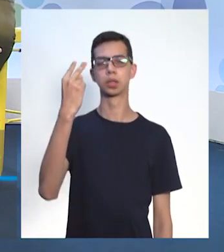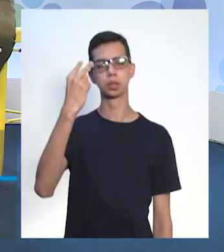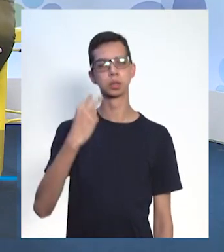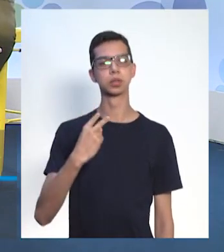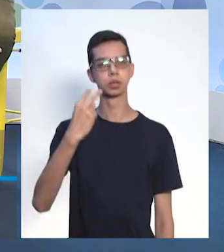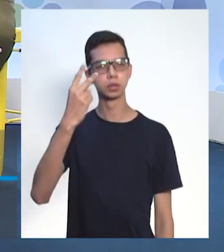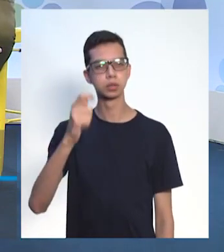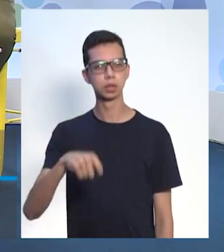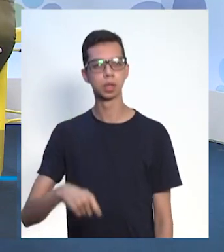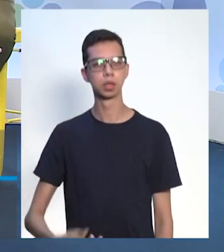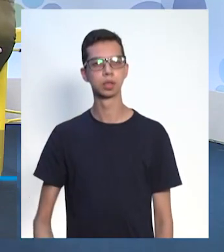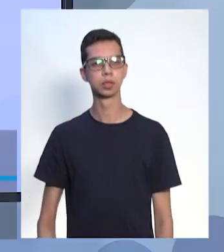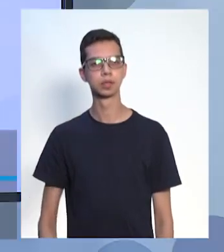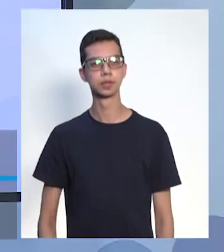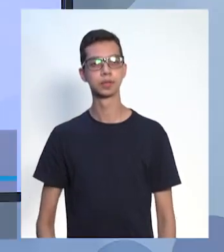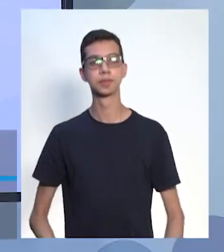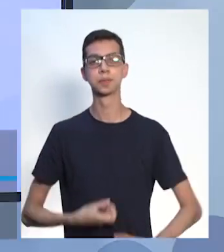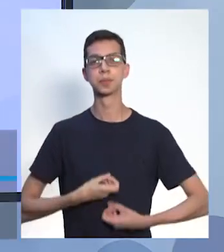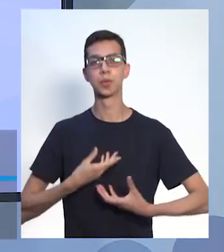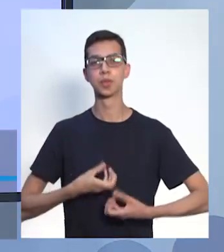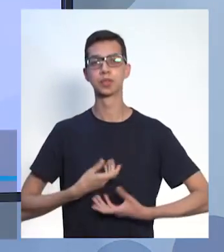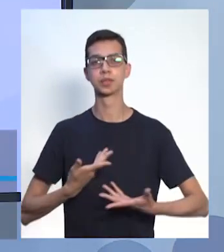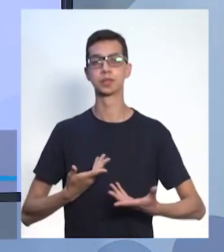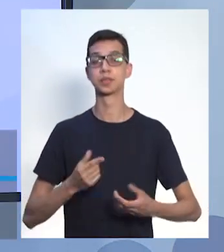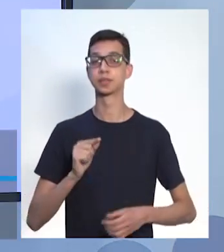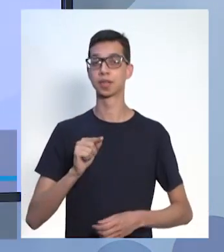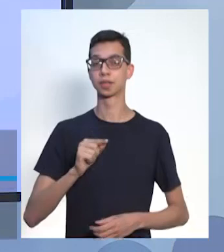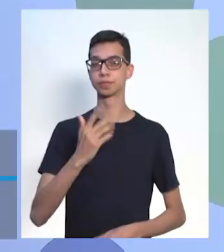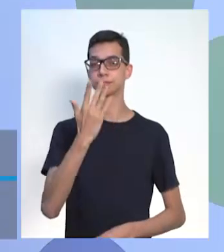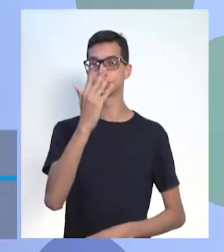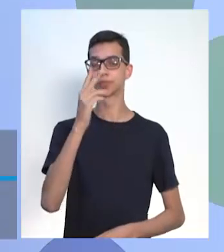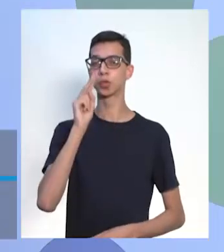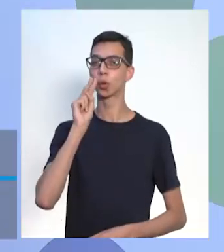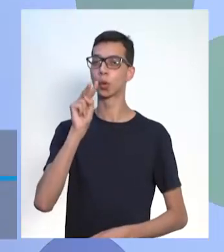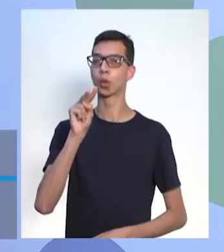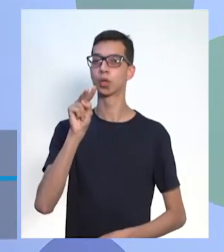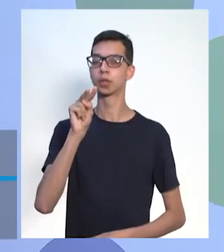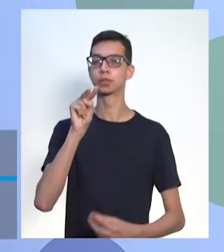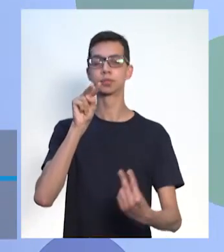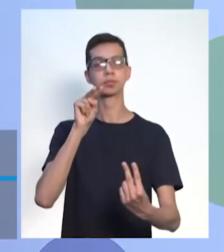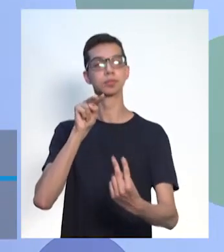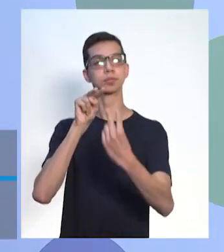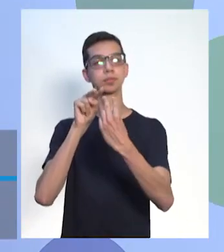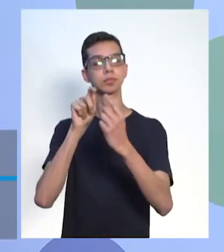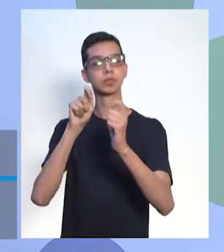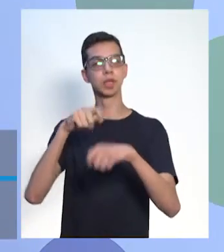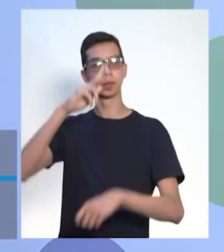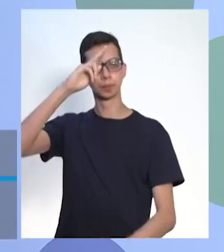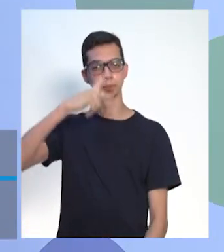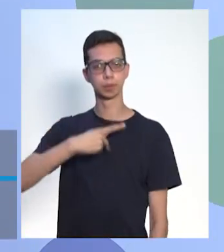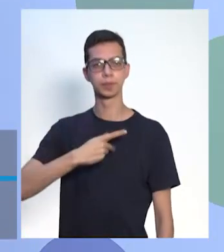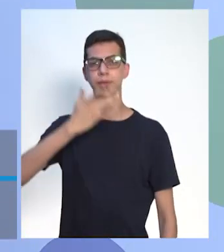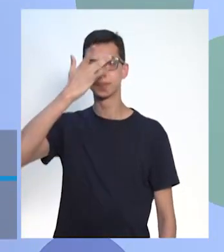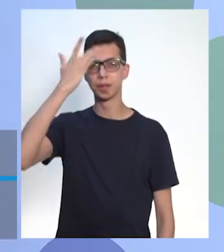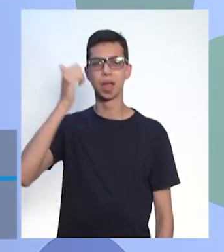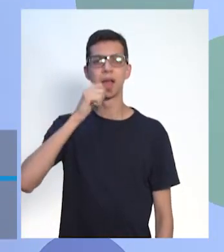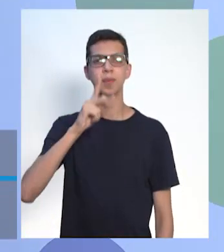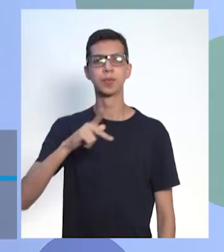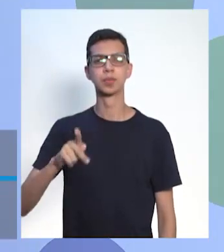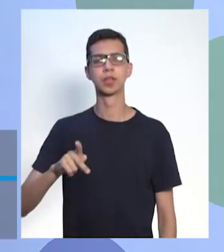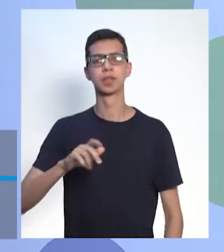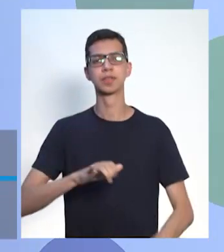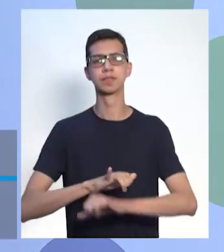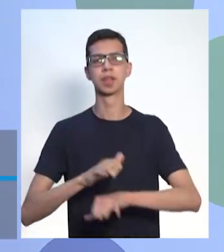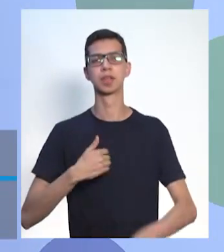uma poesia. É, quem se olha, se vê. É, quem se olha, se vê. A professora Selma está falando, hoje eu estou sozinha. Tá não, professora não, tá Selma. Não, estamos juntos. Está